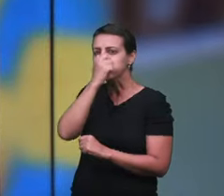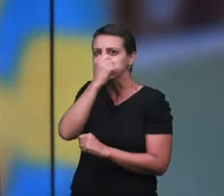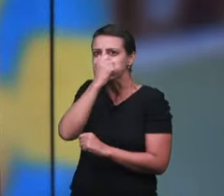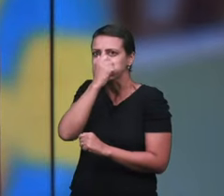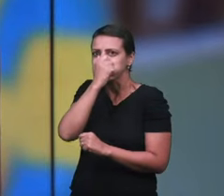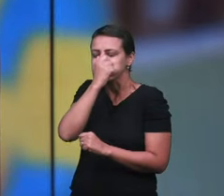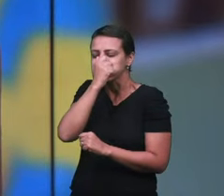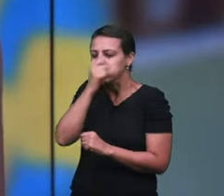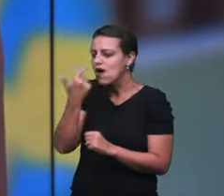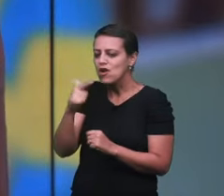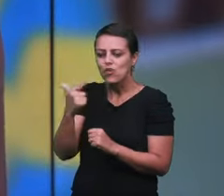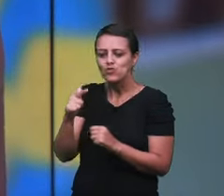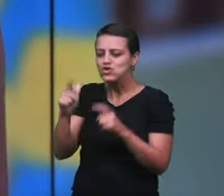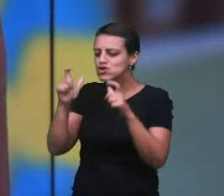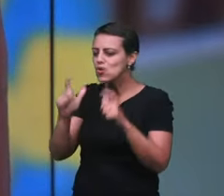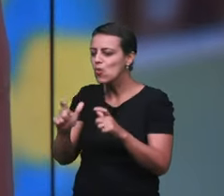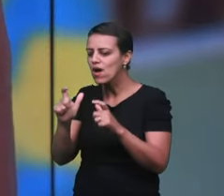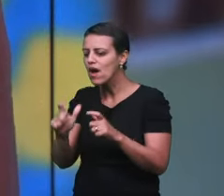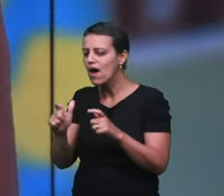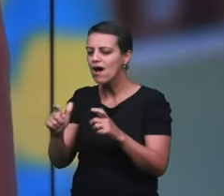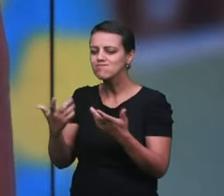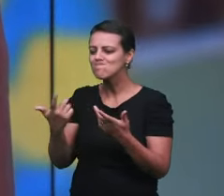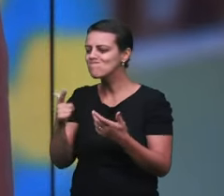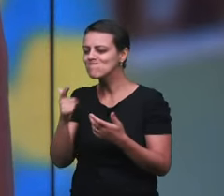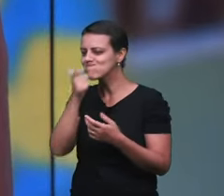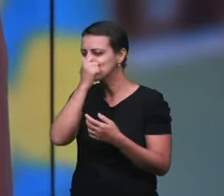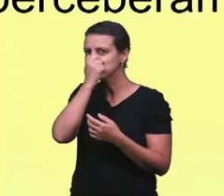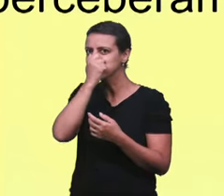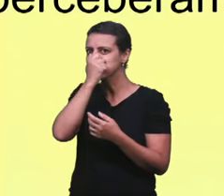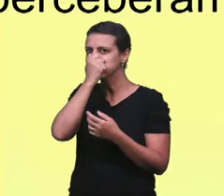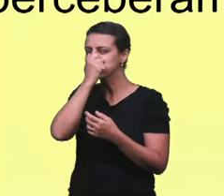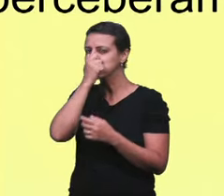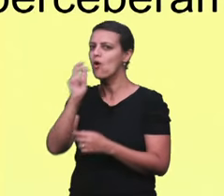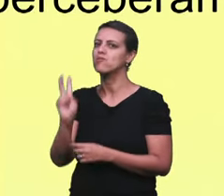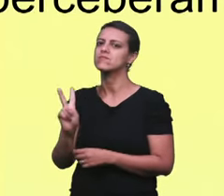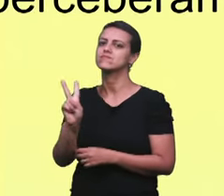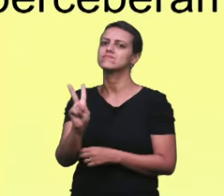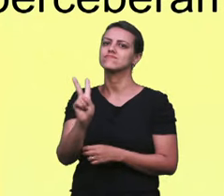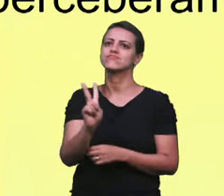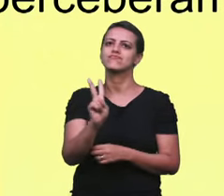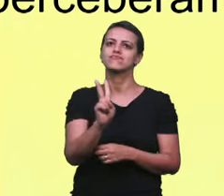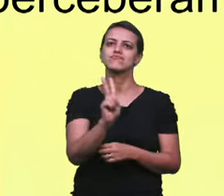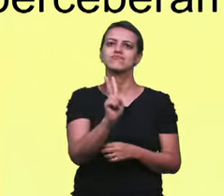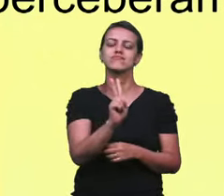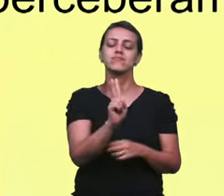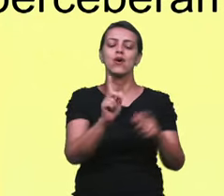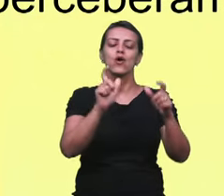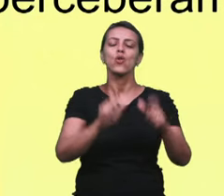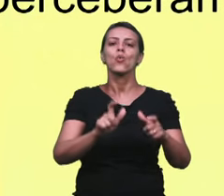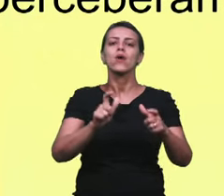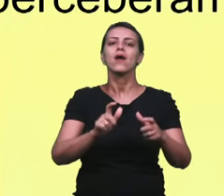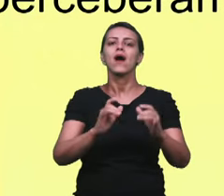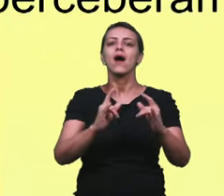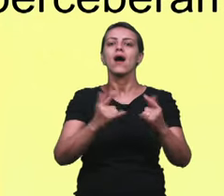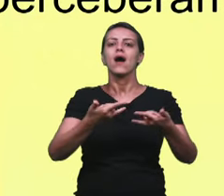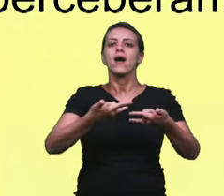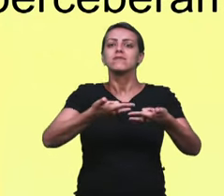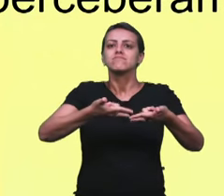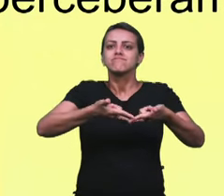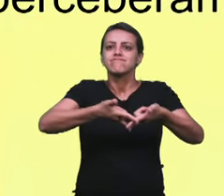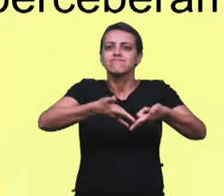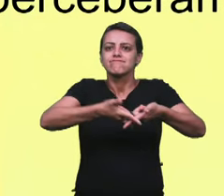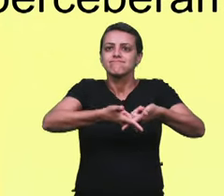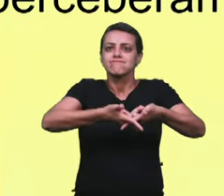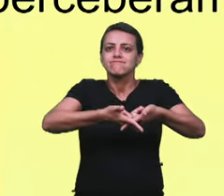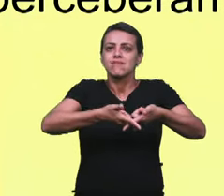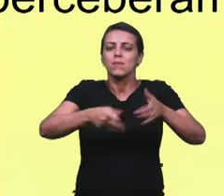ficarem. Então, eles foram para uma estrebaria, que é o lugar onde os animais comem e